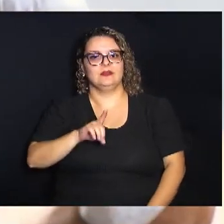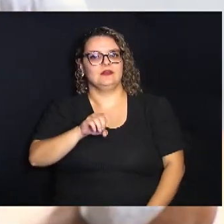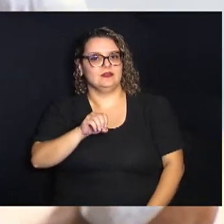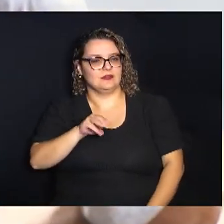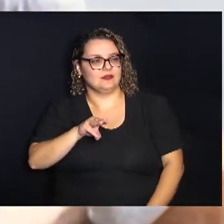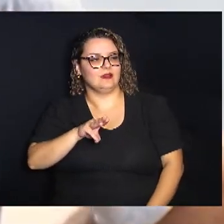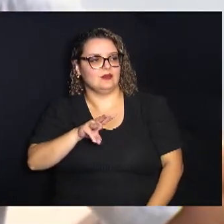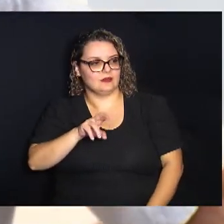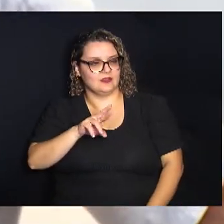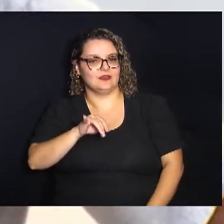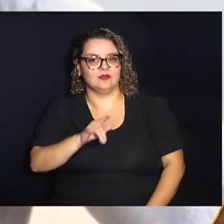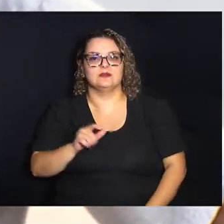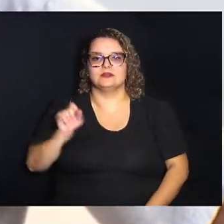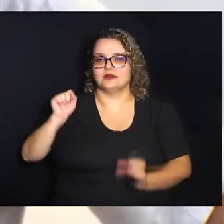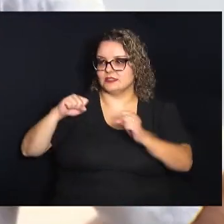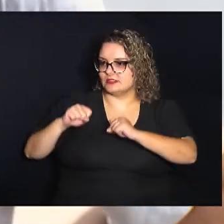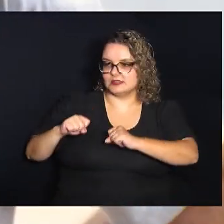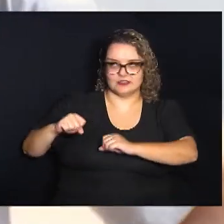as ruas.